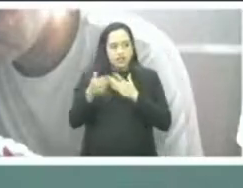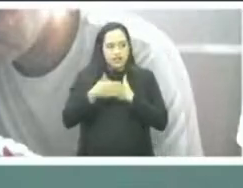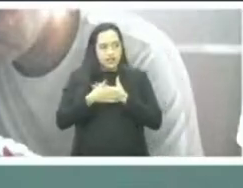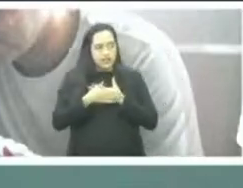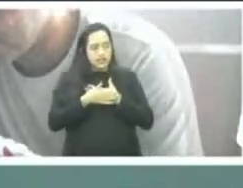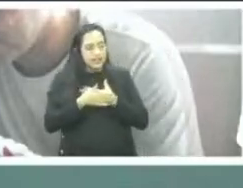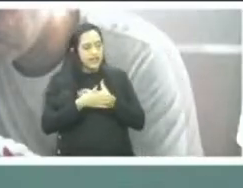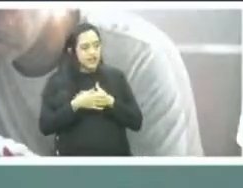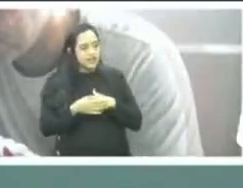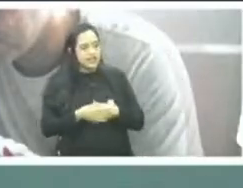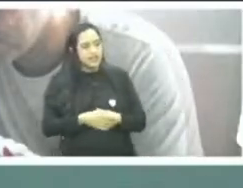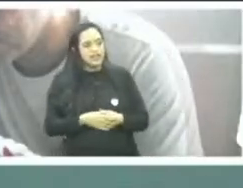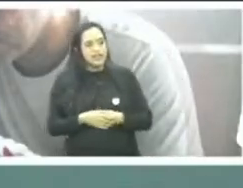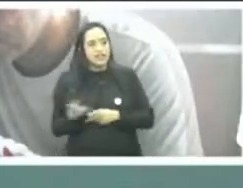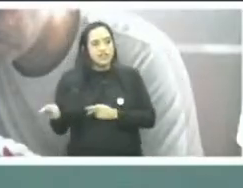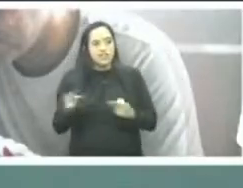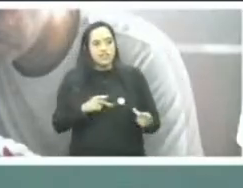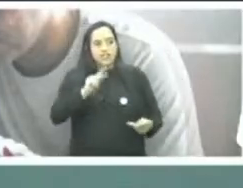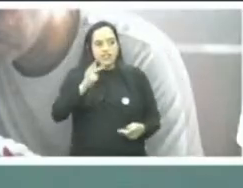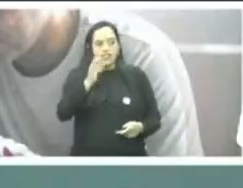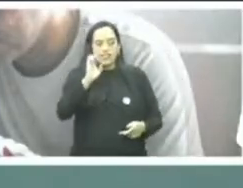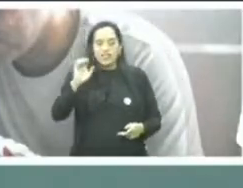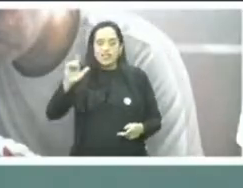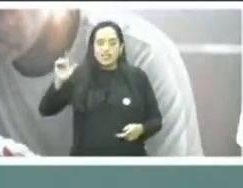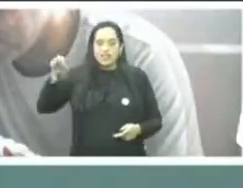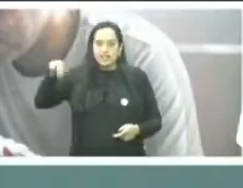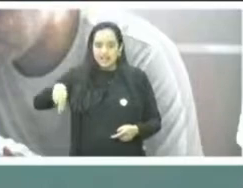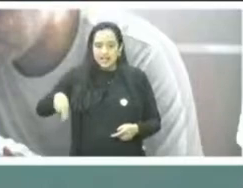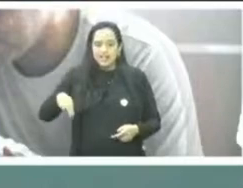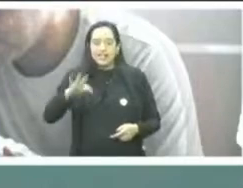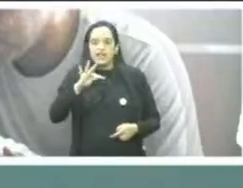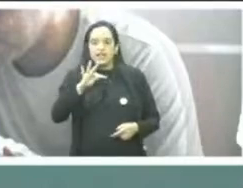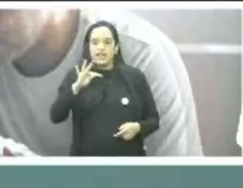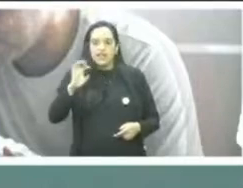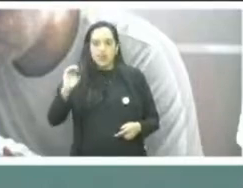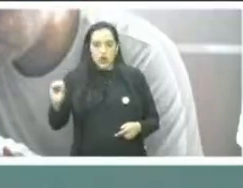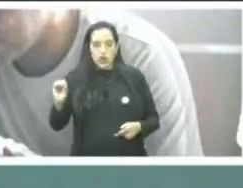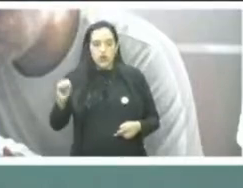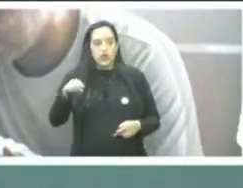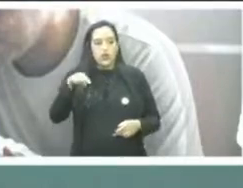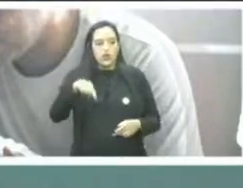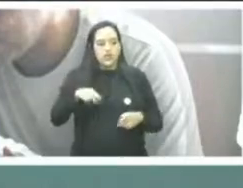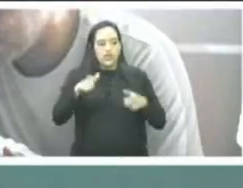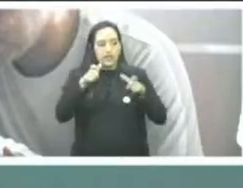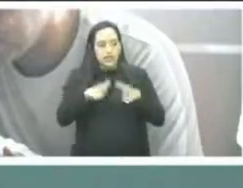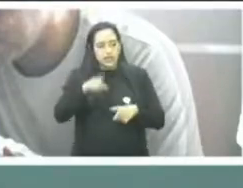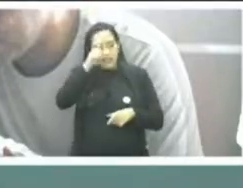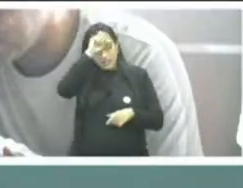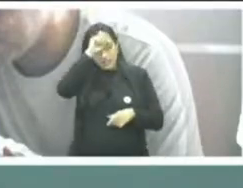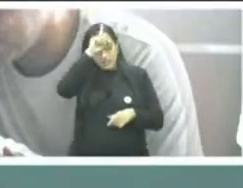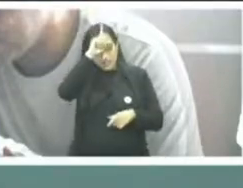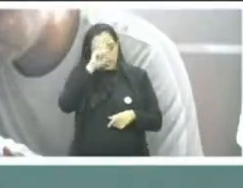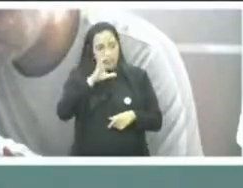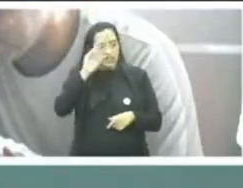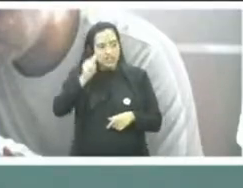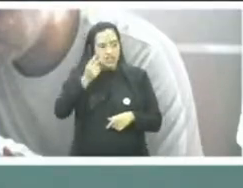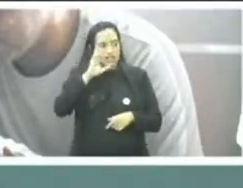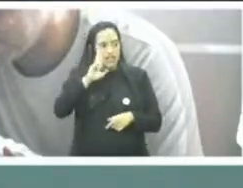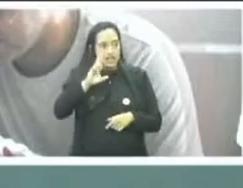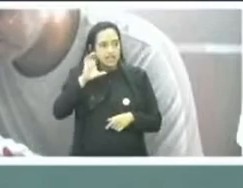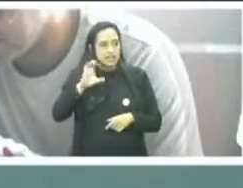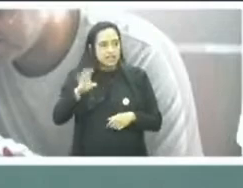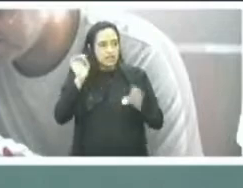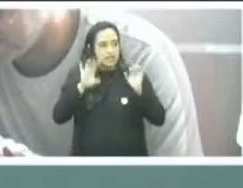Ellen Delchov Rabelo, terapeuta ocupacional da unidade neonatal ASEG do Hospital de Ceilândia,